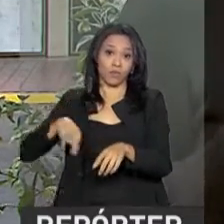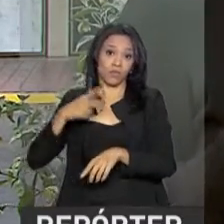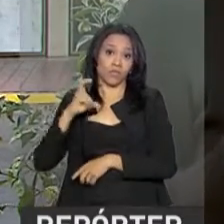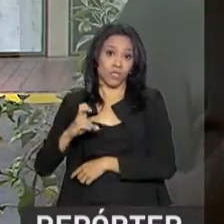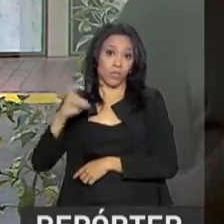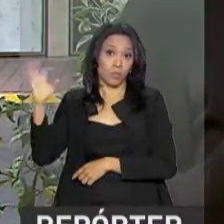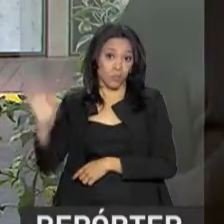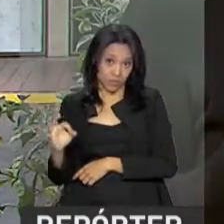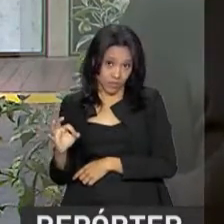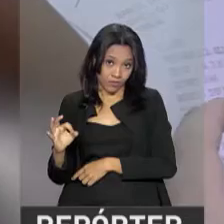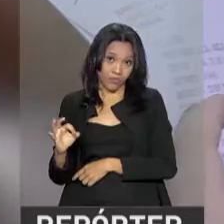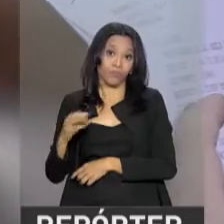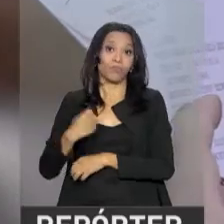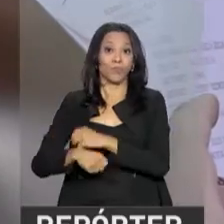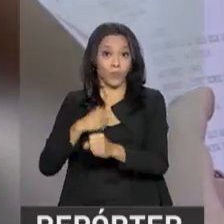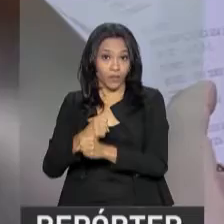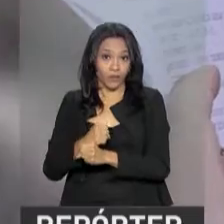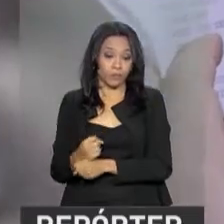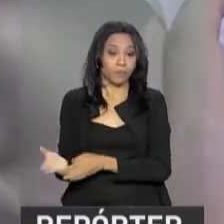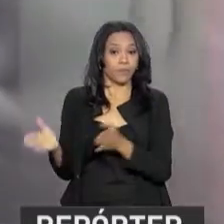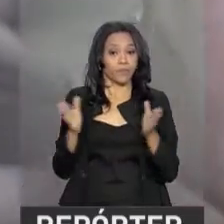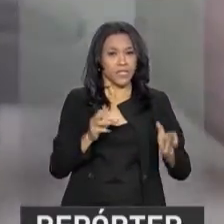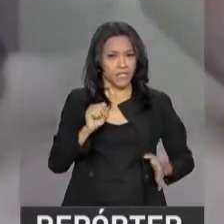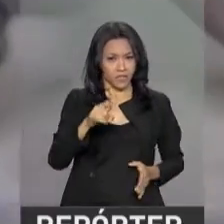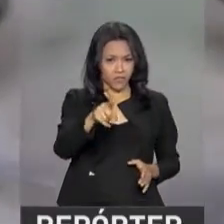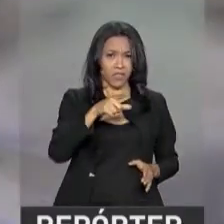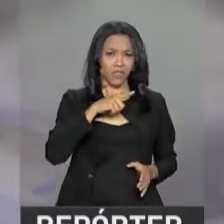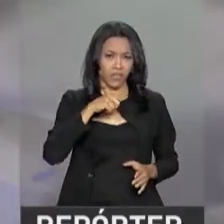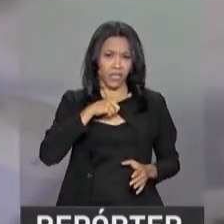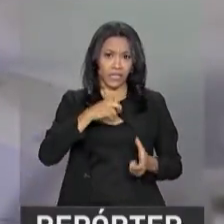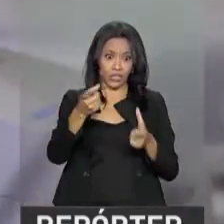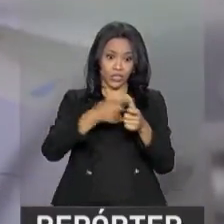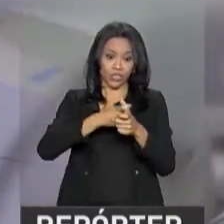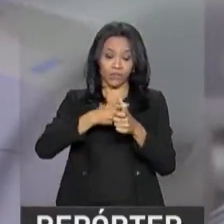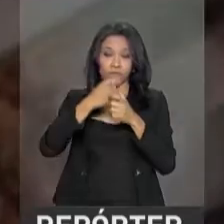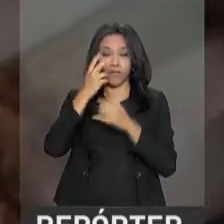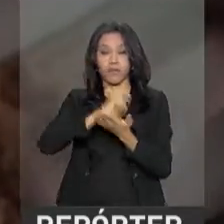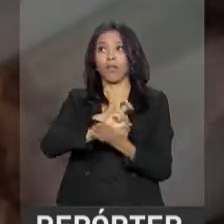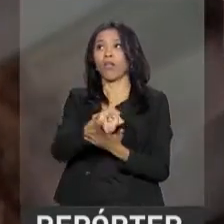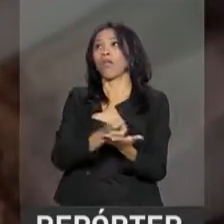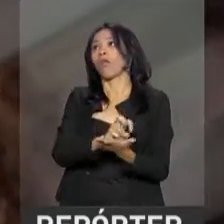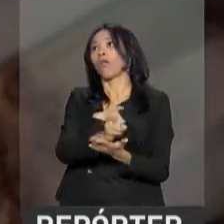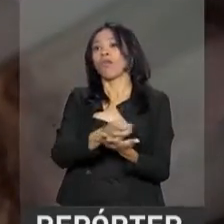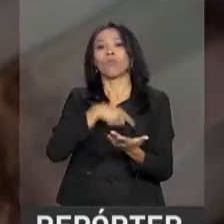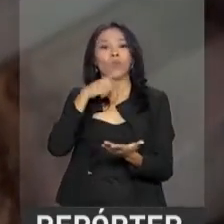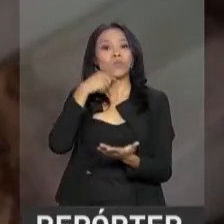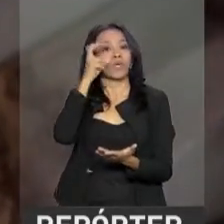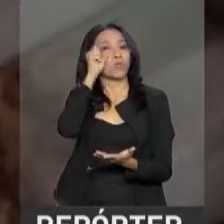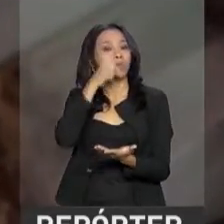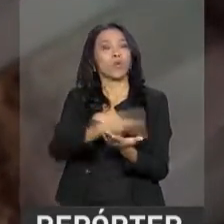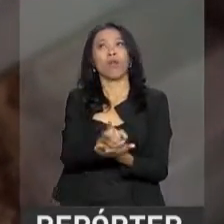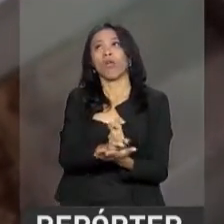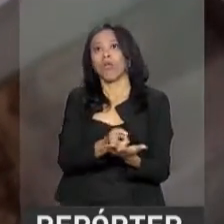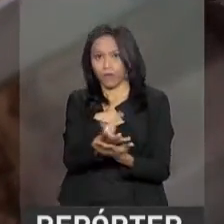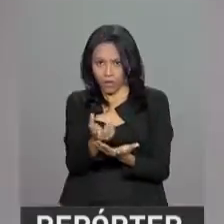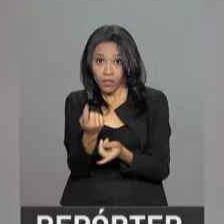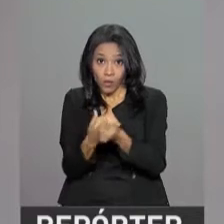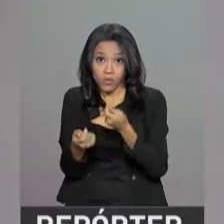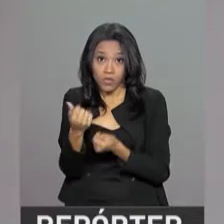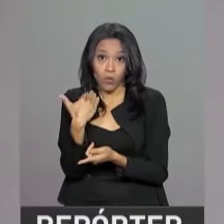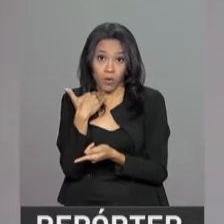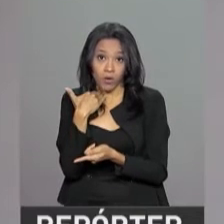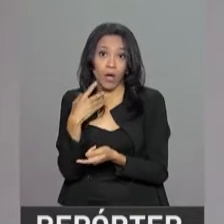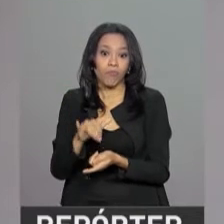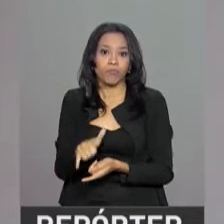334,5% ao ano. E se você tem alguma dívida que está te tirando o sono e gostaria de renegociar com o banco,